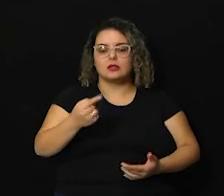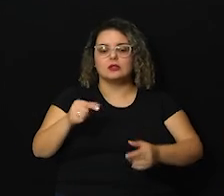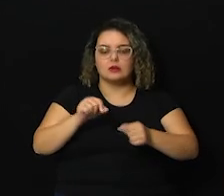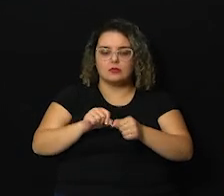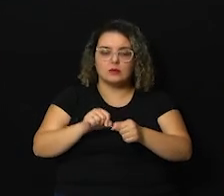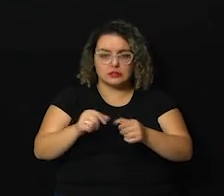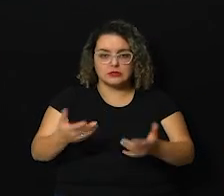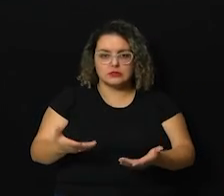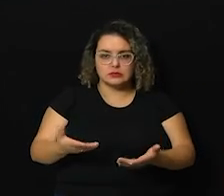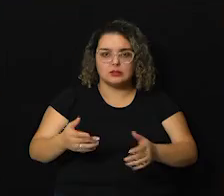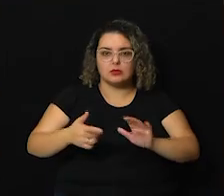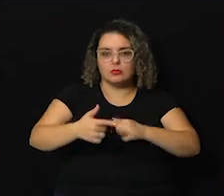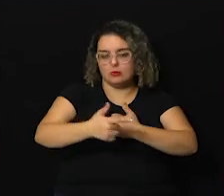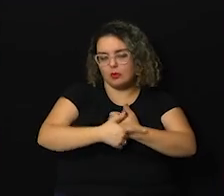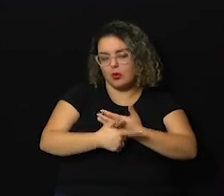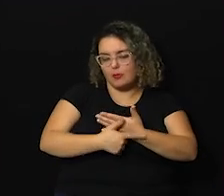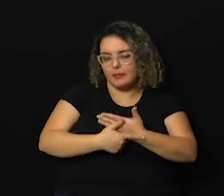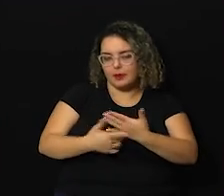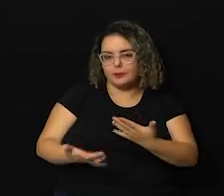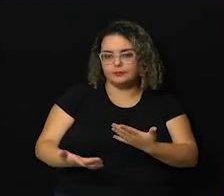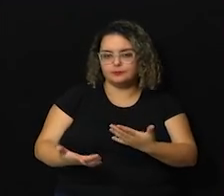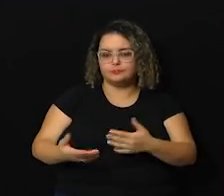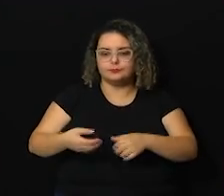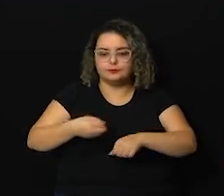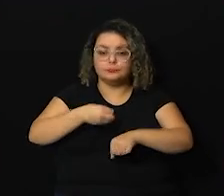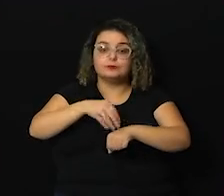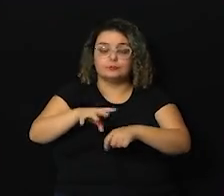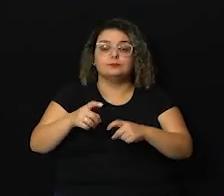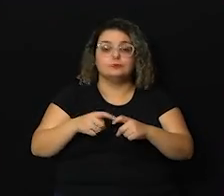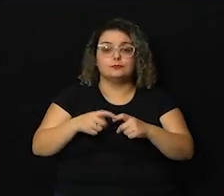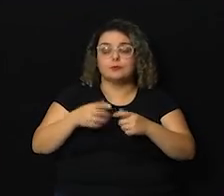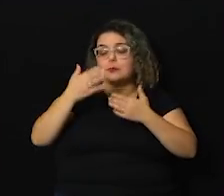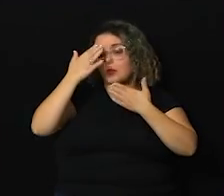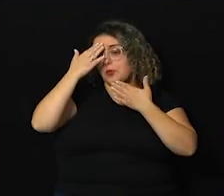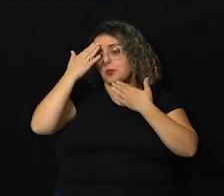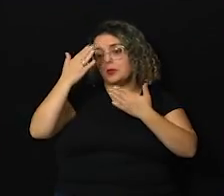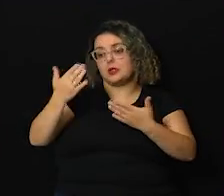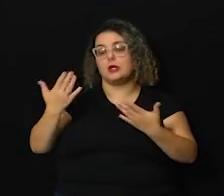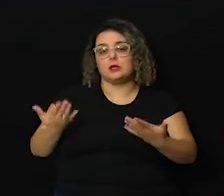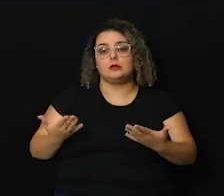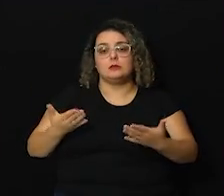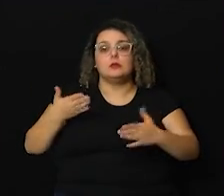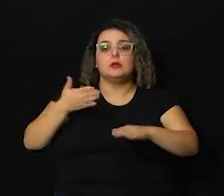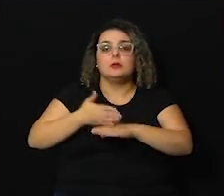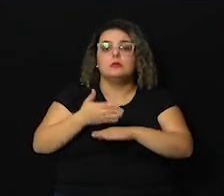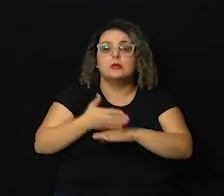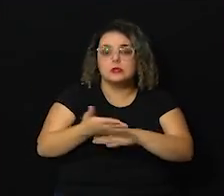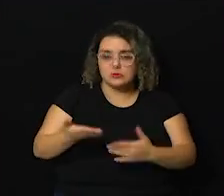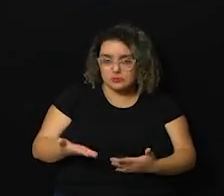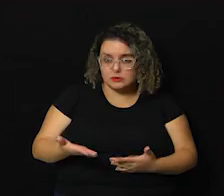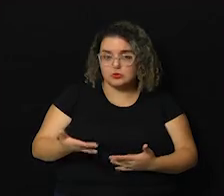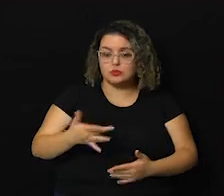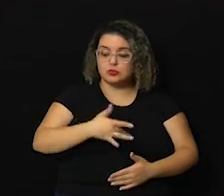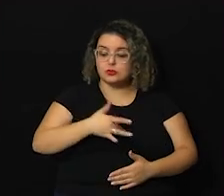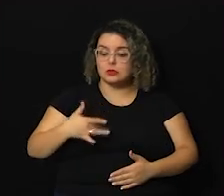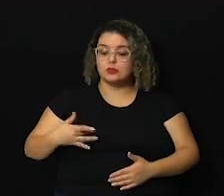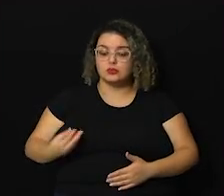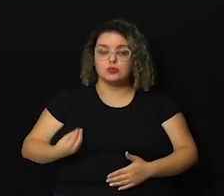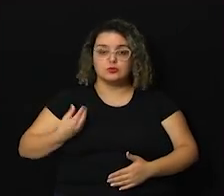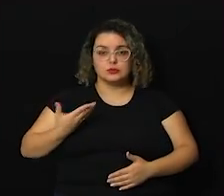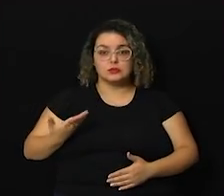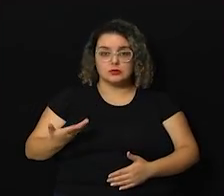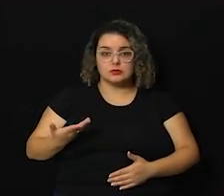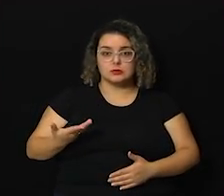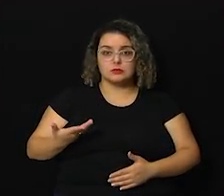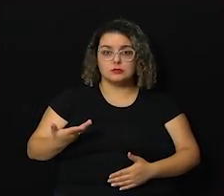o seu papel. Aí o recado do Dr. André Moraes. Doutor, muito obrigada pela sua participação aqui no Saúde é Vida.